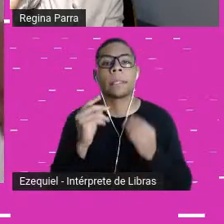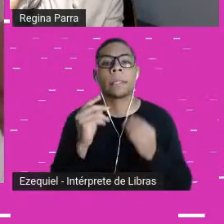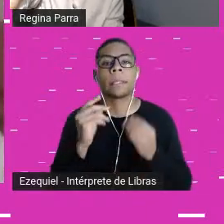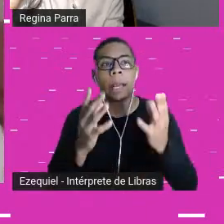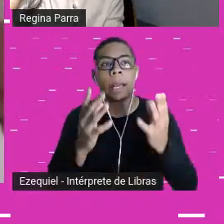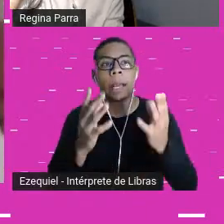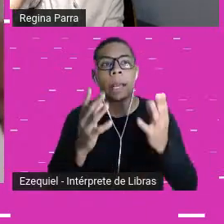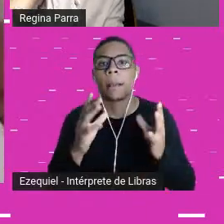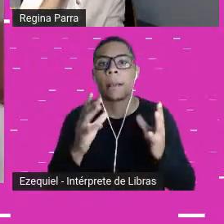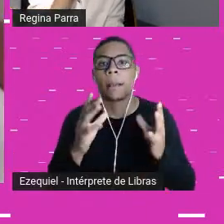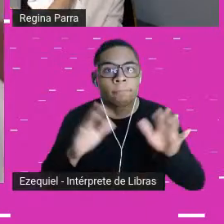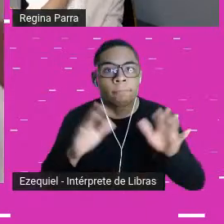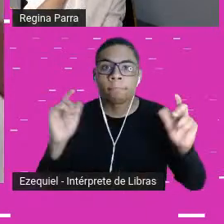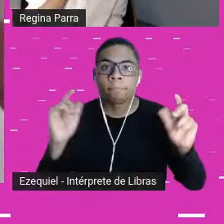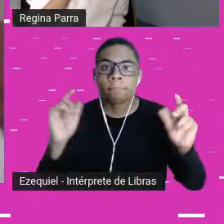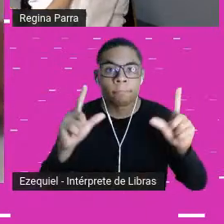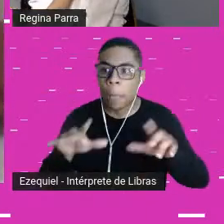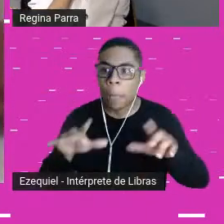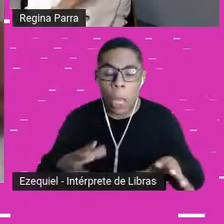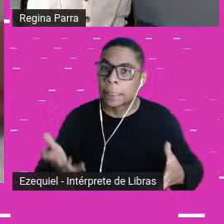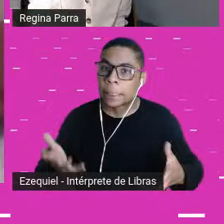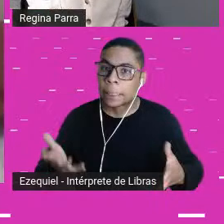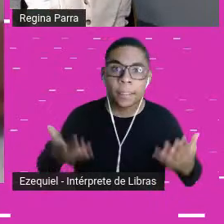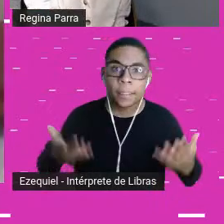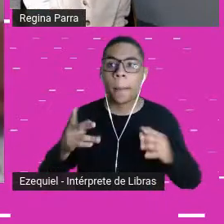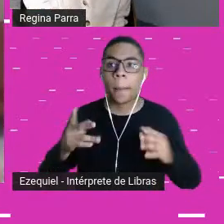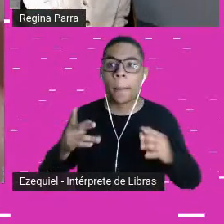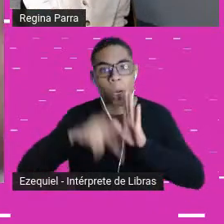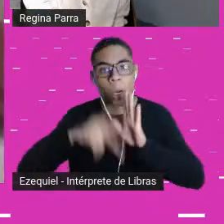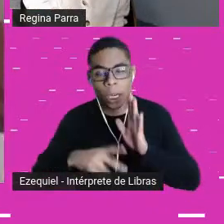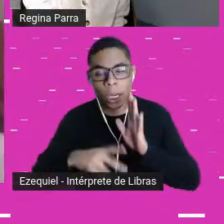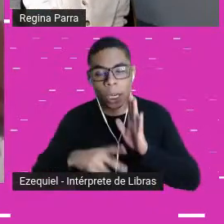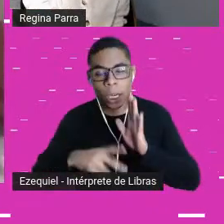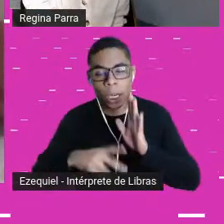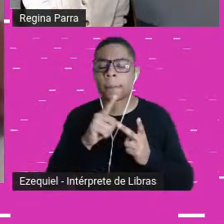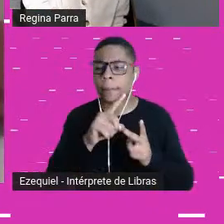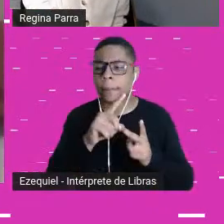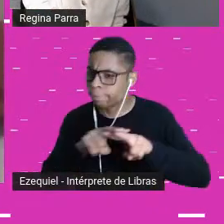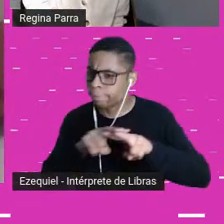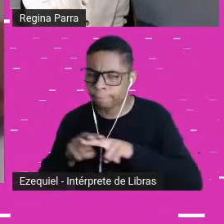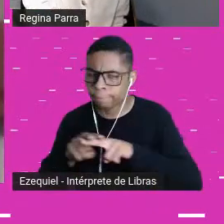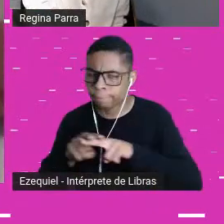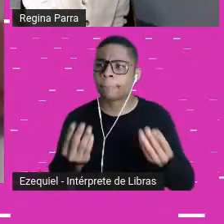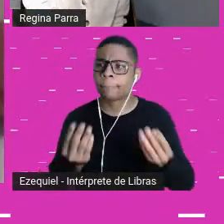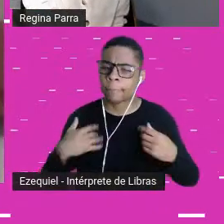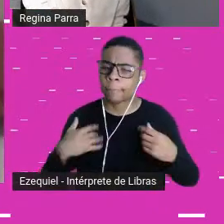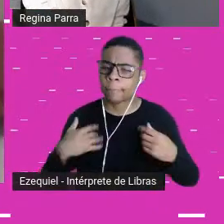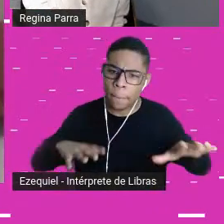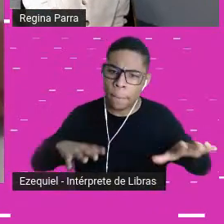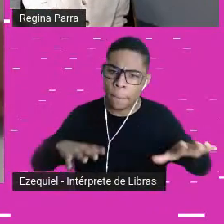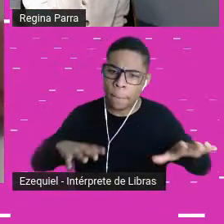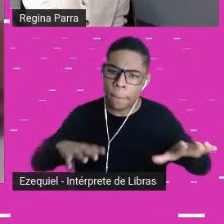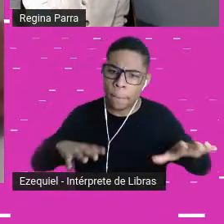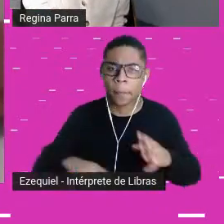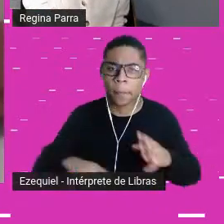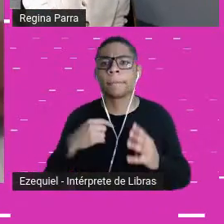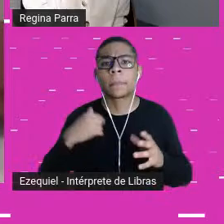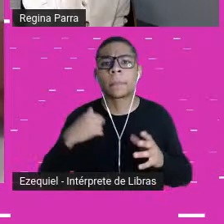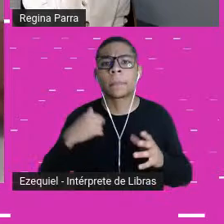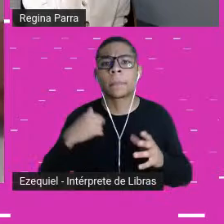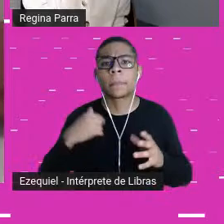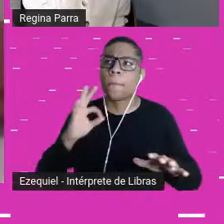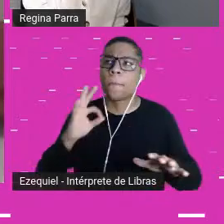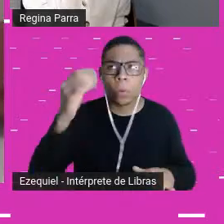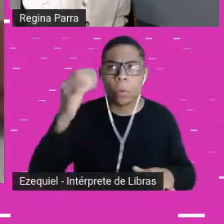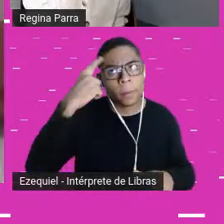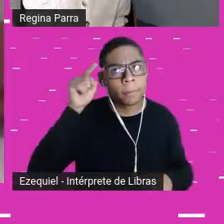rever, para mexer, para precipitar para o futuro, enfim. Gostaria